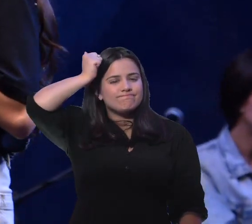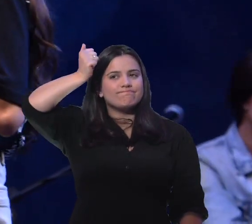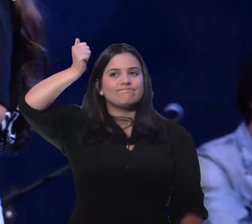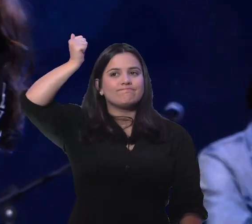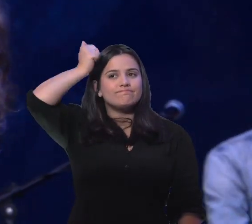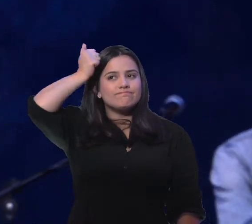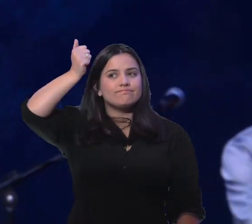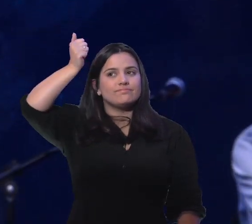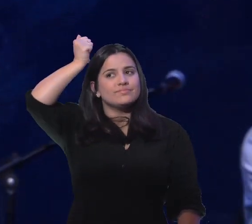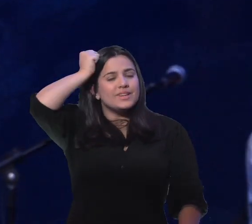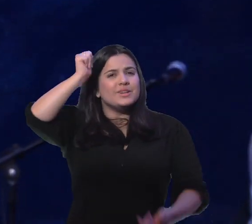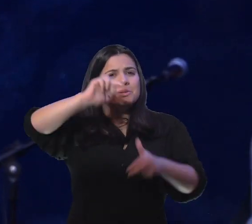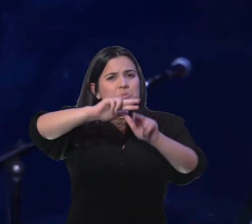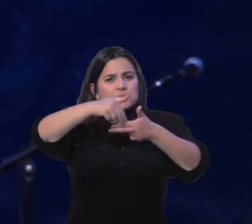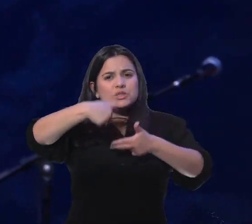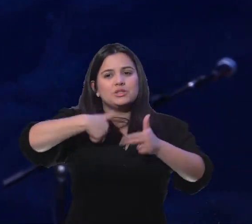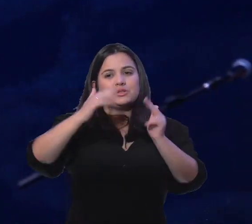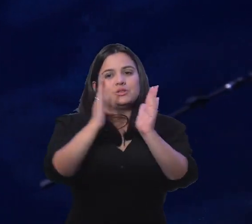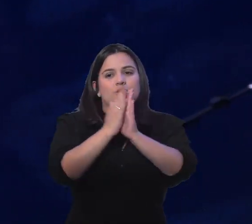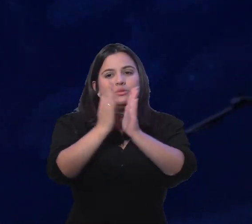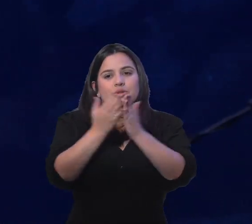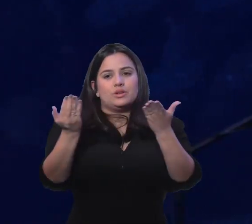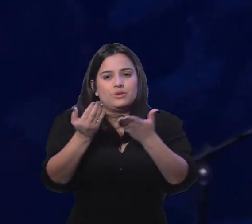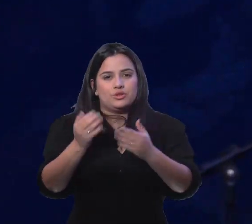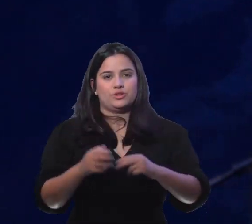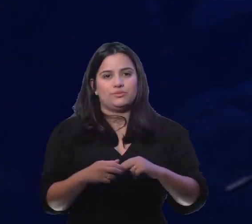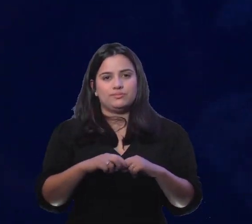Arrependimento. Foi por isso que eu orei hoje aqui.